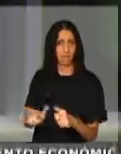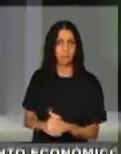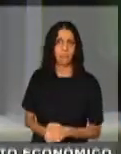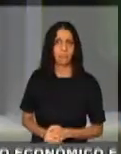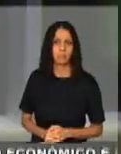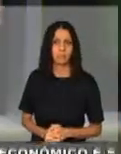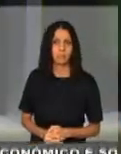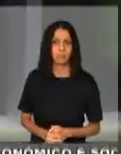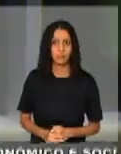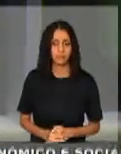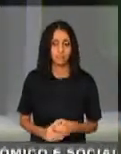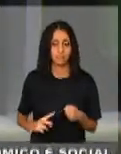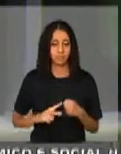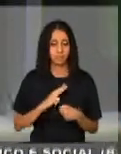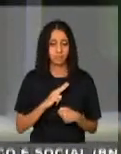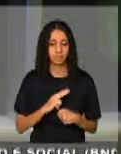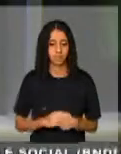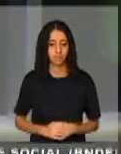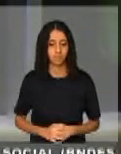invoco...